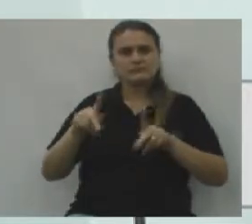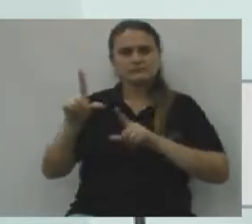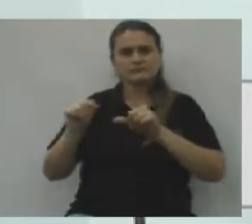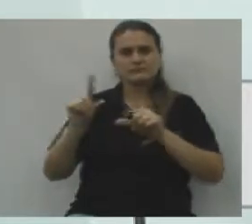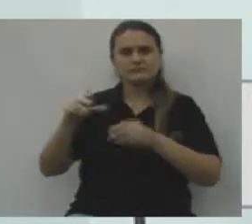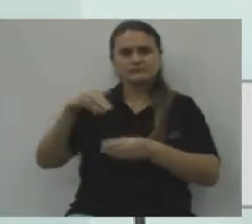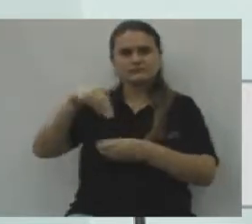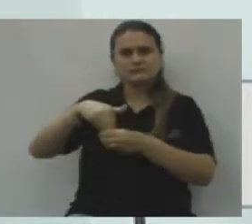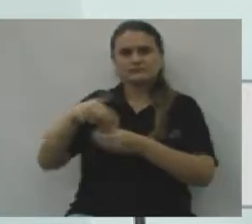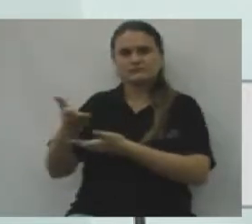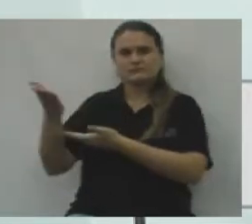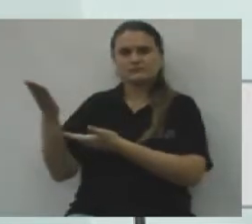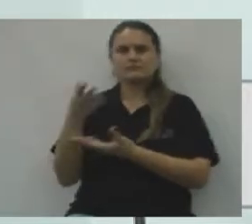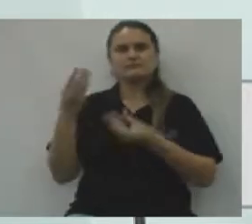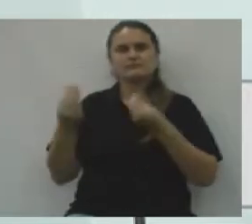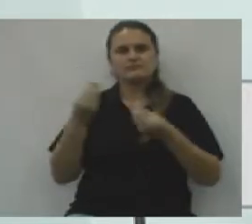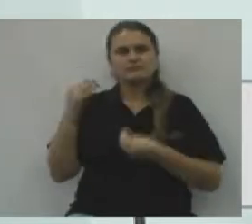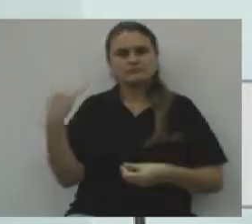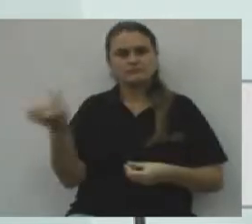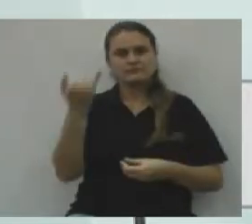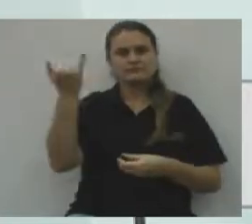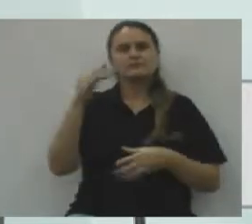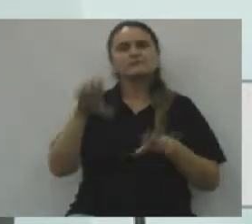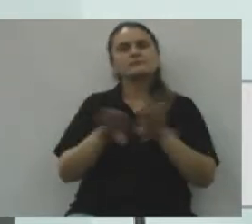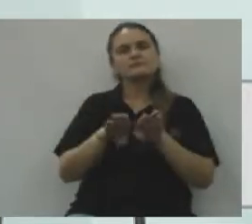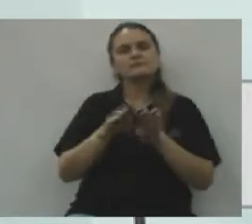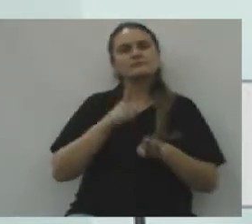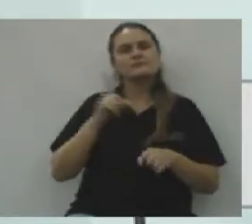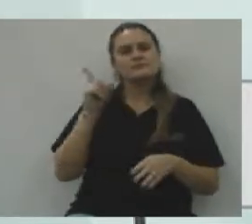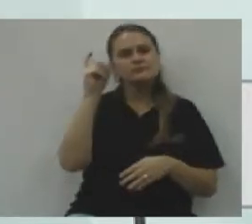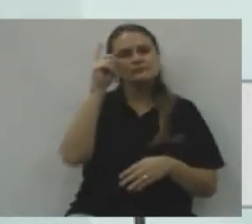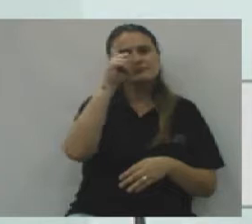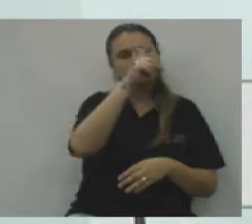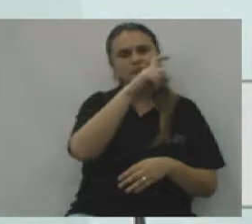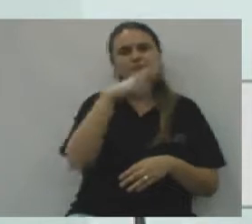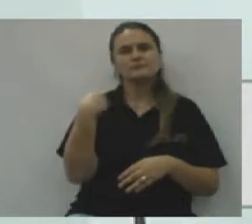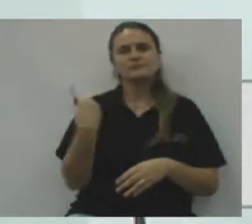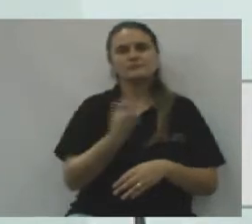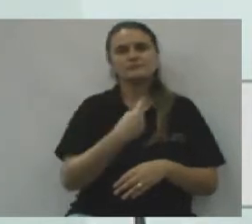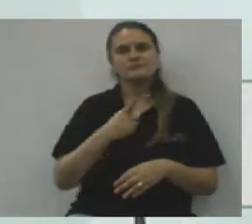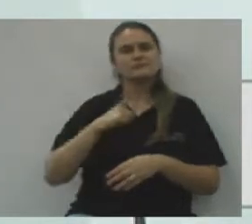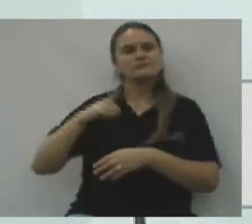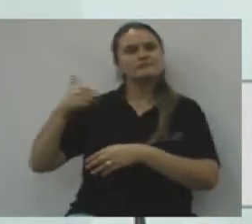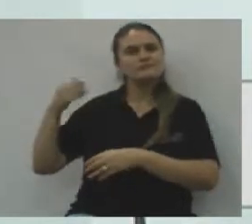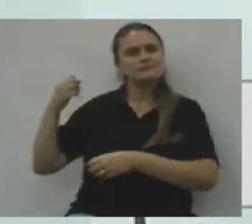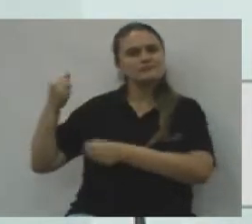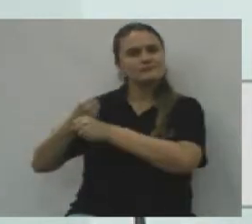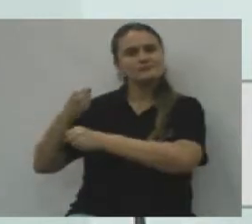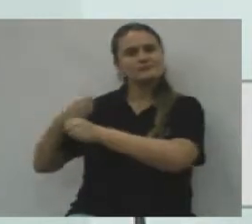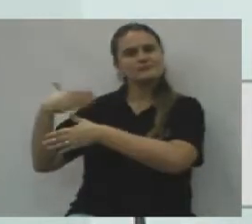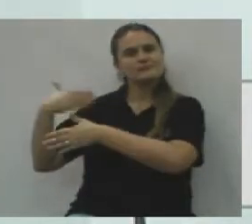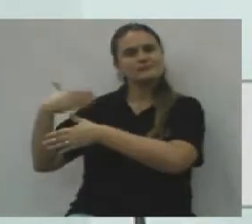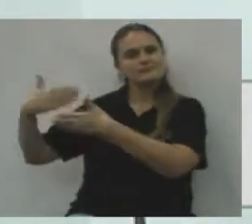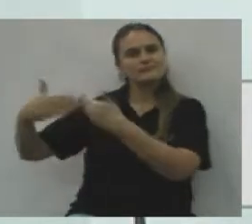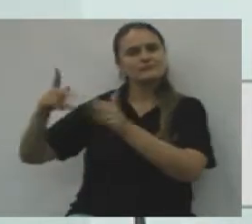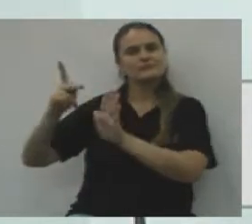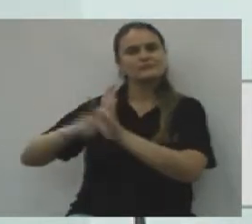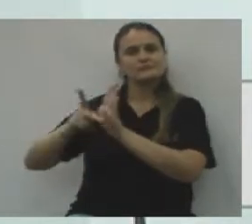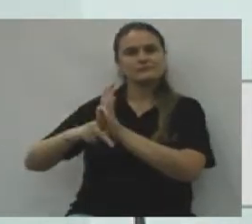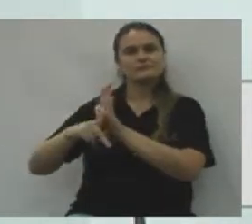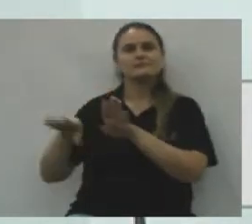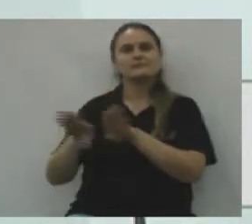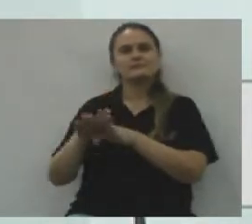receberam, a população local. Entre outras dificuldades que passamos aí ao longo desses 10 anos de projeto, há muitas